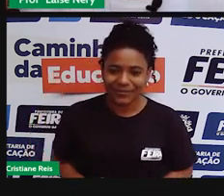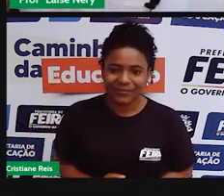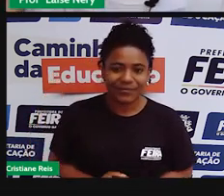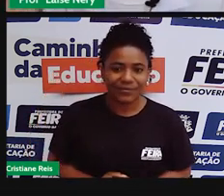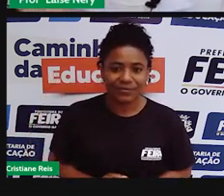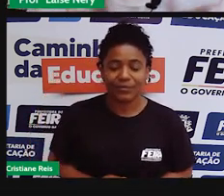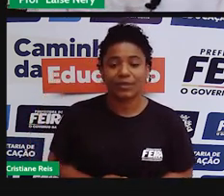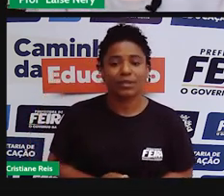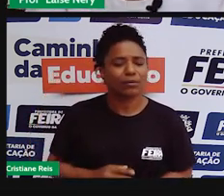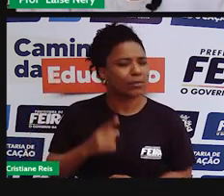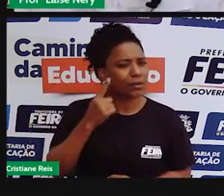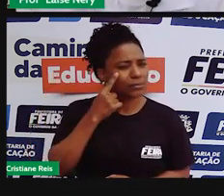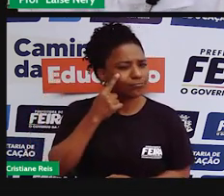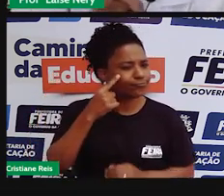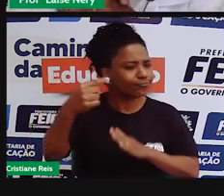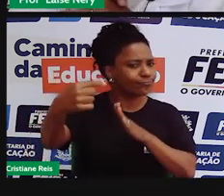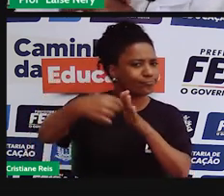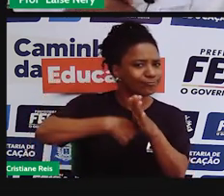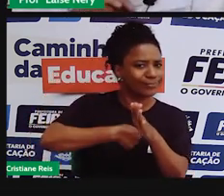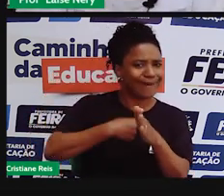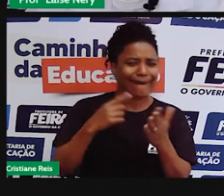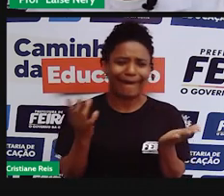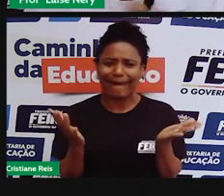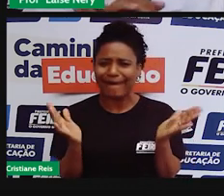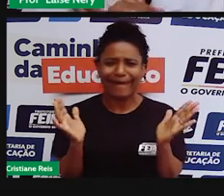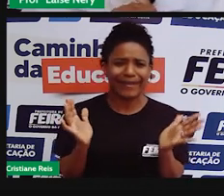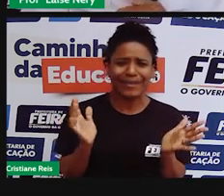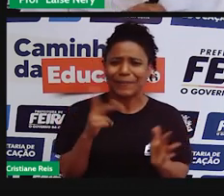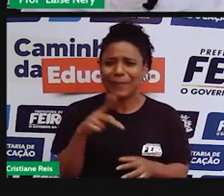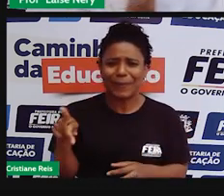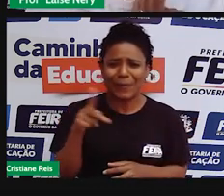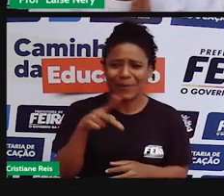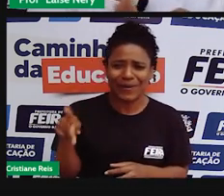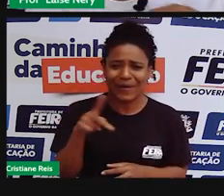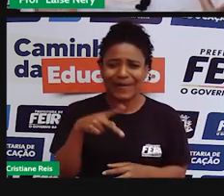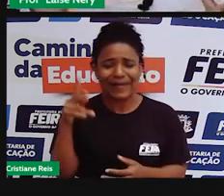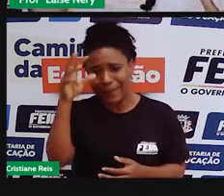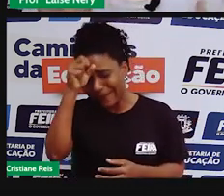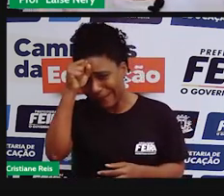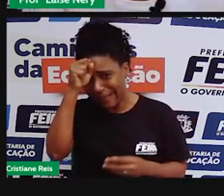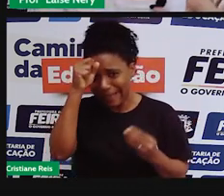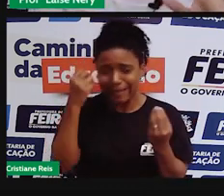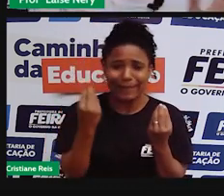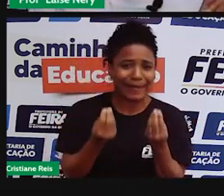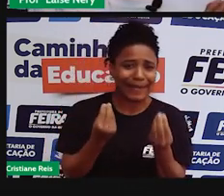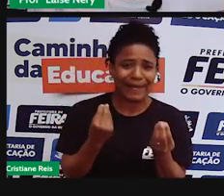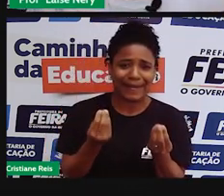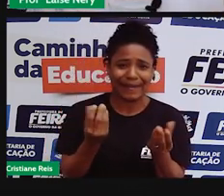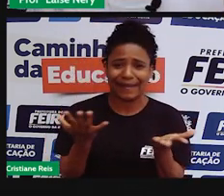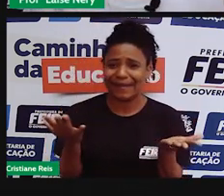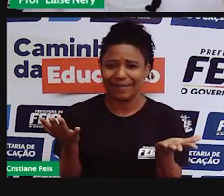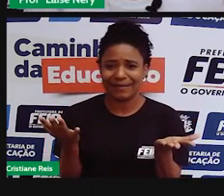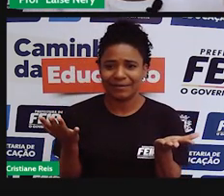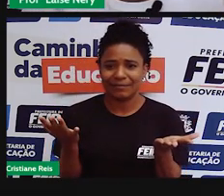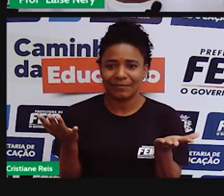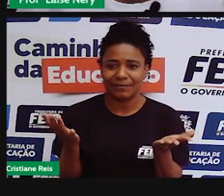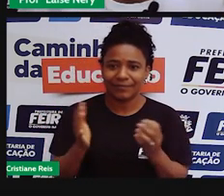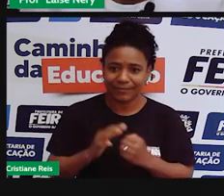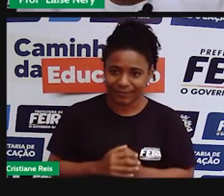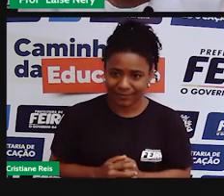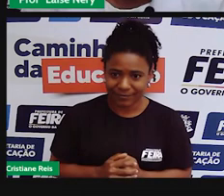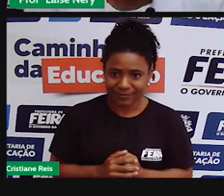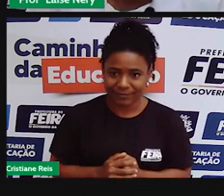aí você me pergunta aí pro para que a gente precisa aprender tudo isso em